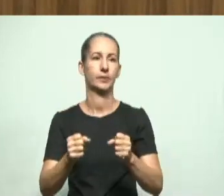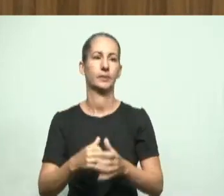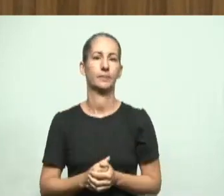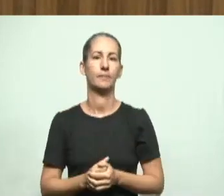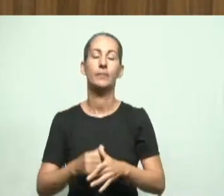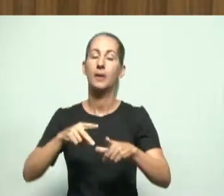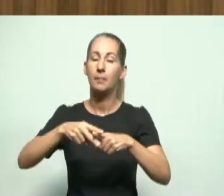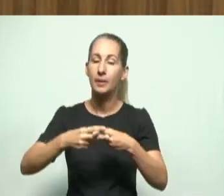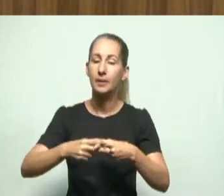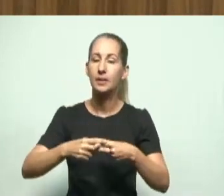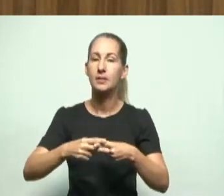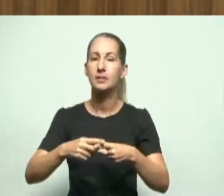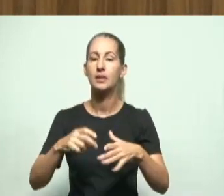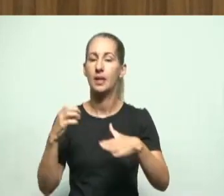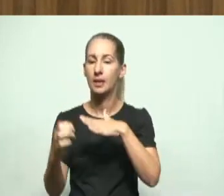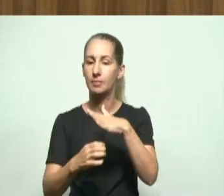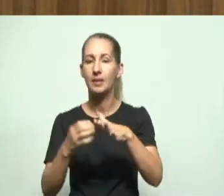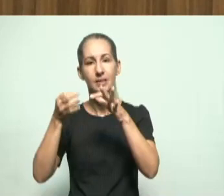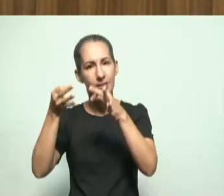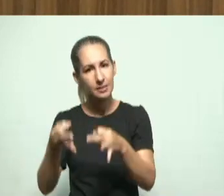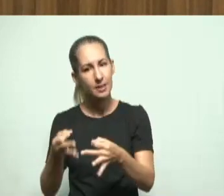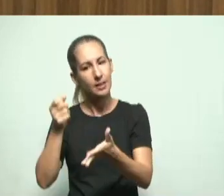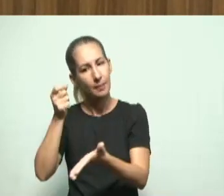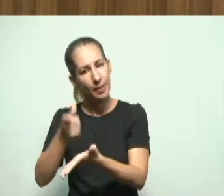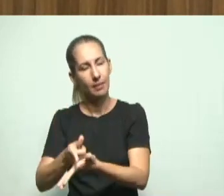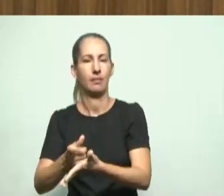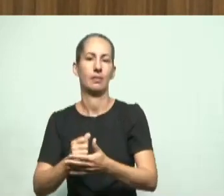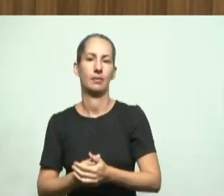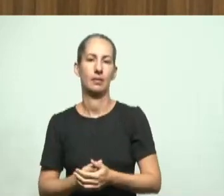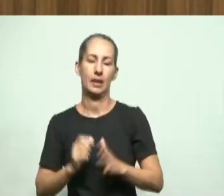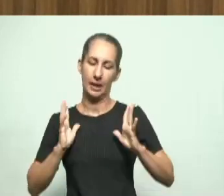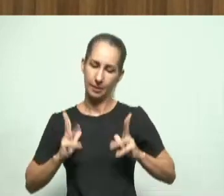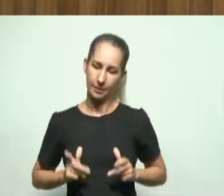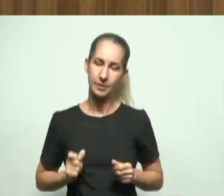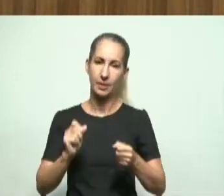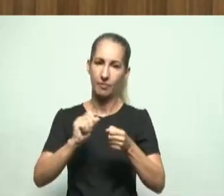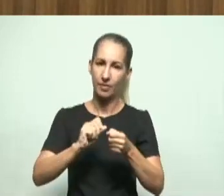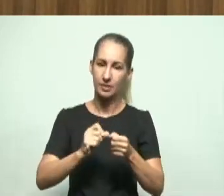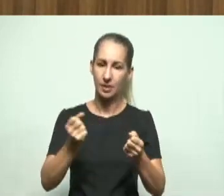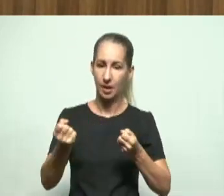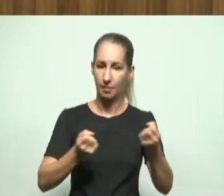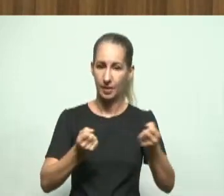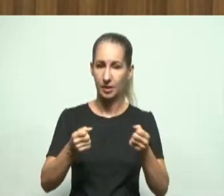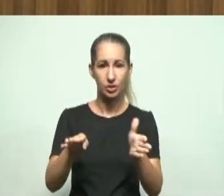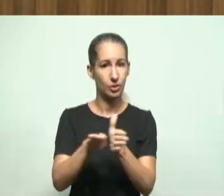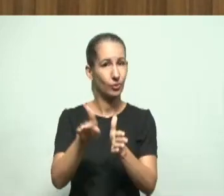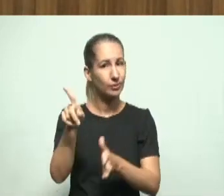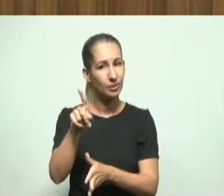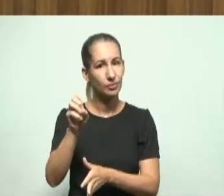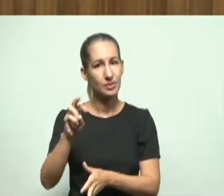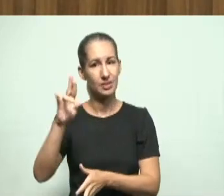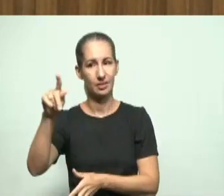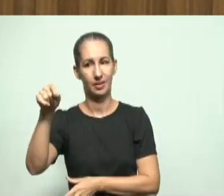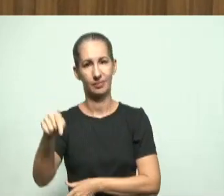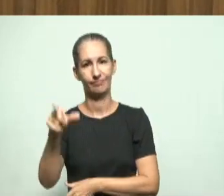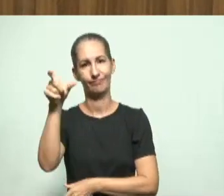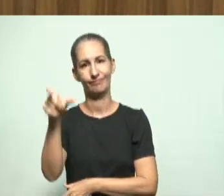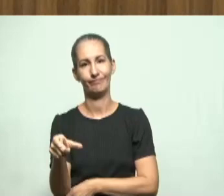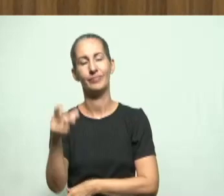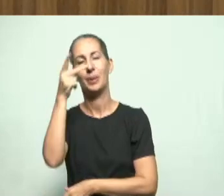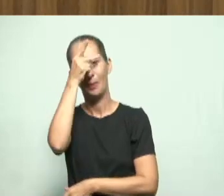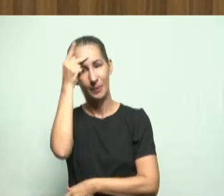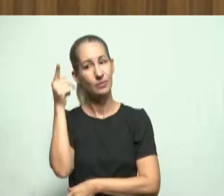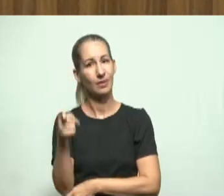de manter as empresas em dias que prestam serviço para fazer a limpeza. A máquina não chegou lá no Sarney. Então, as pessoas já